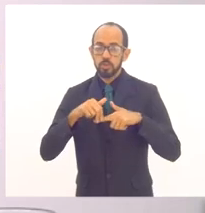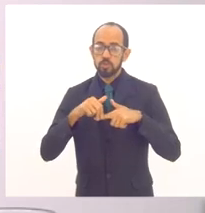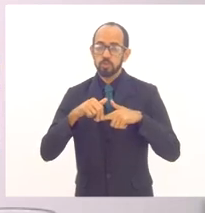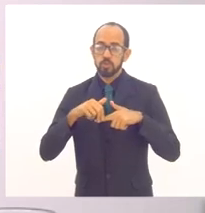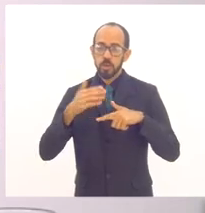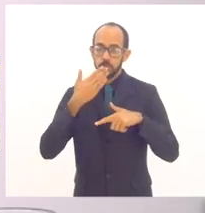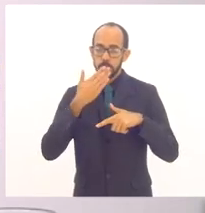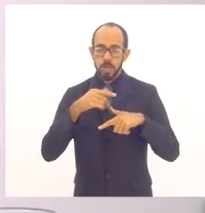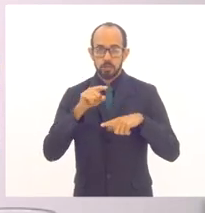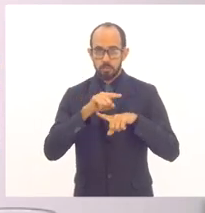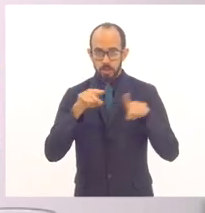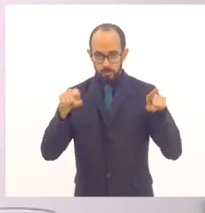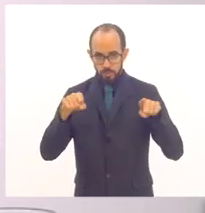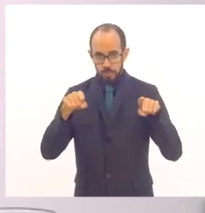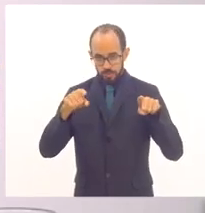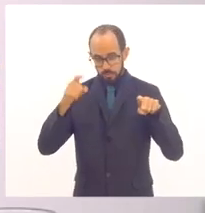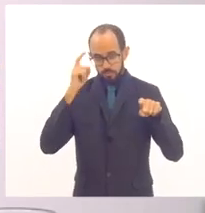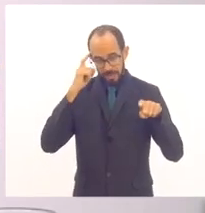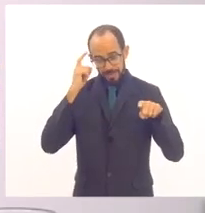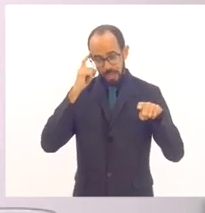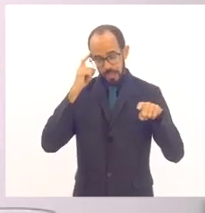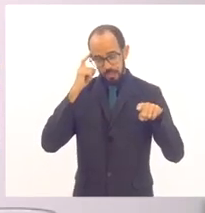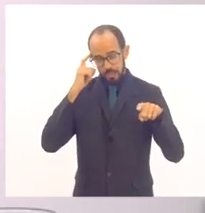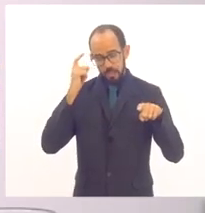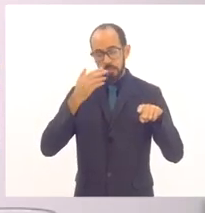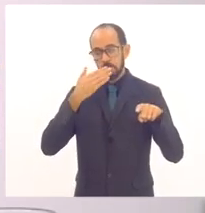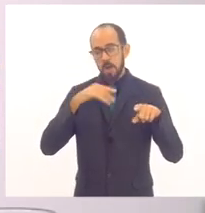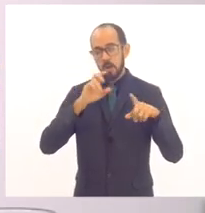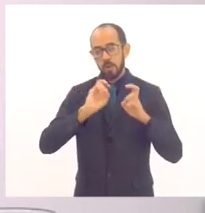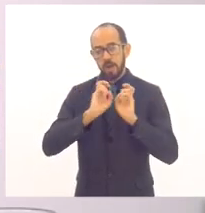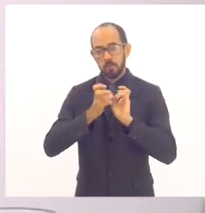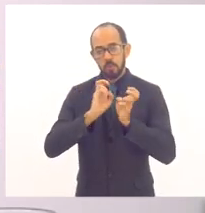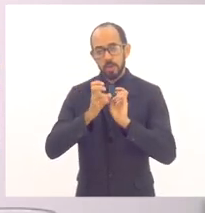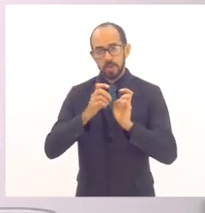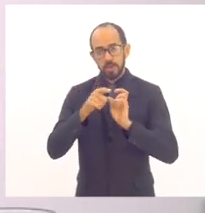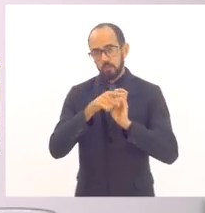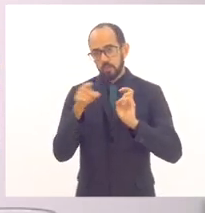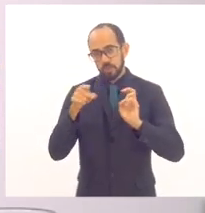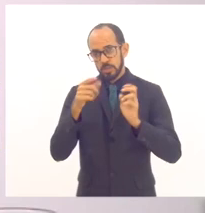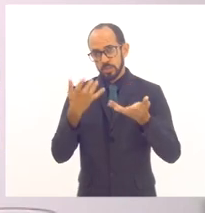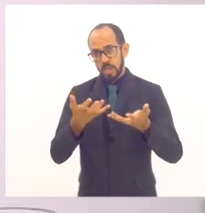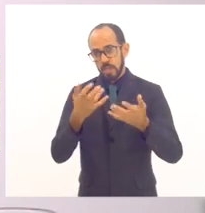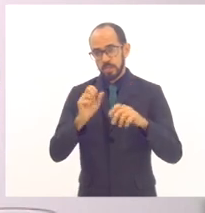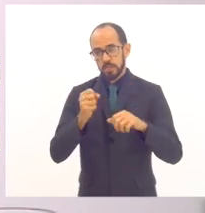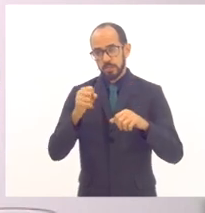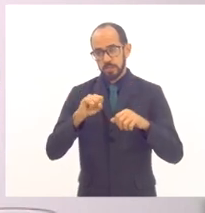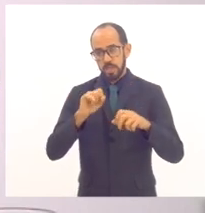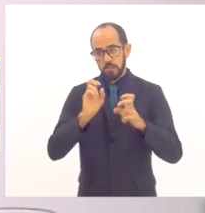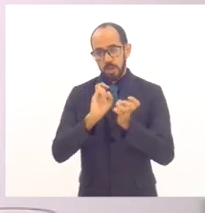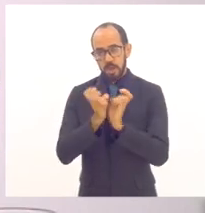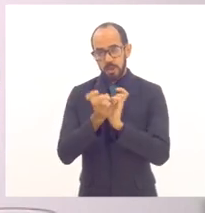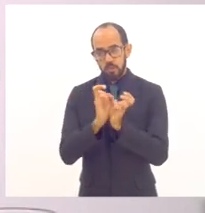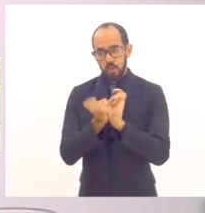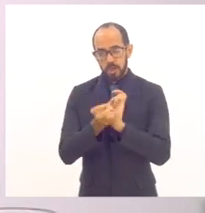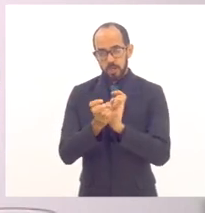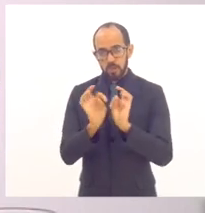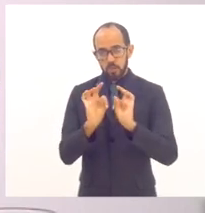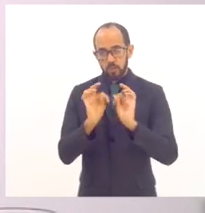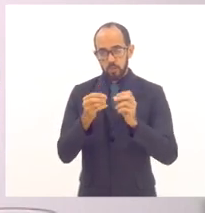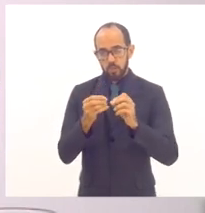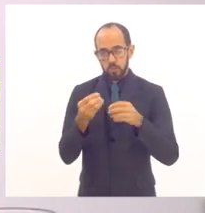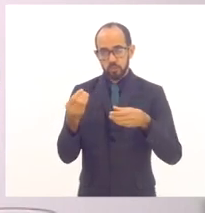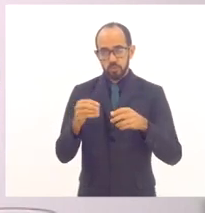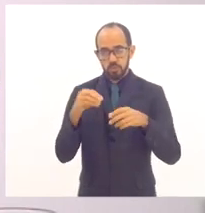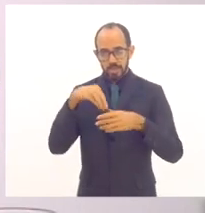chamo vocês ao pensar que capoeira que vocês querem. Se é uma capoeira que está todo mundo dentro